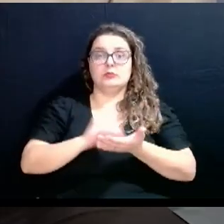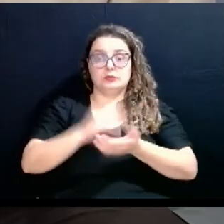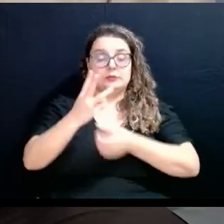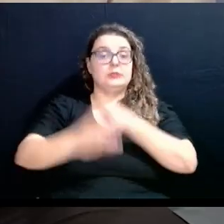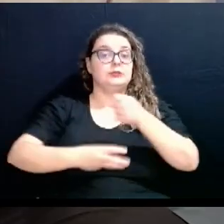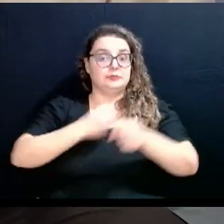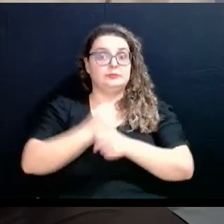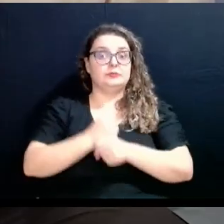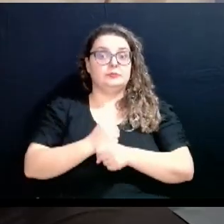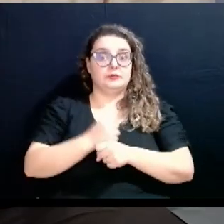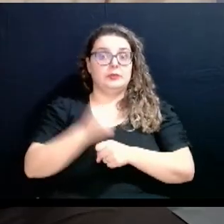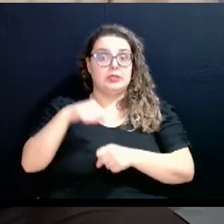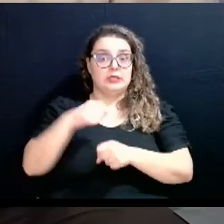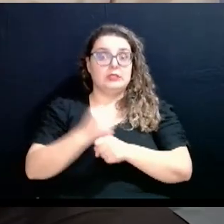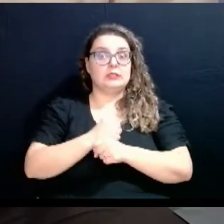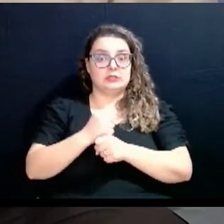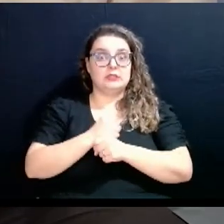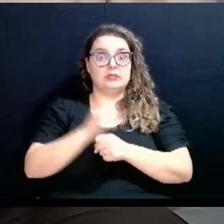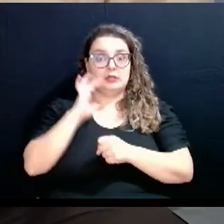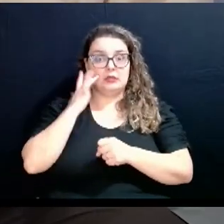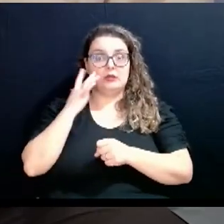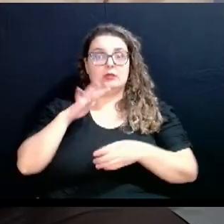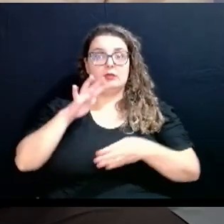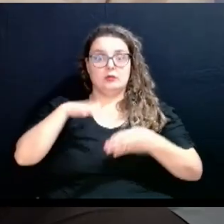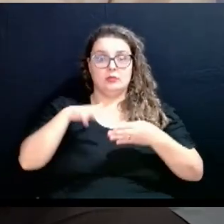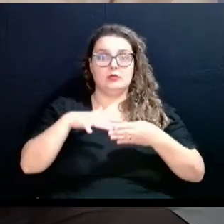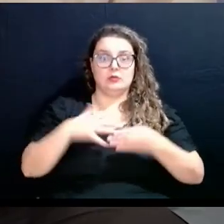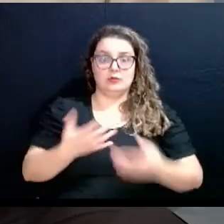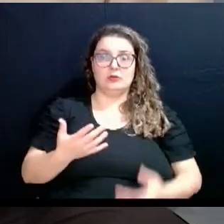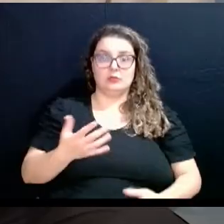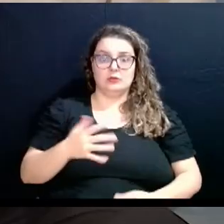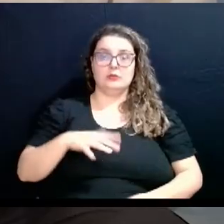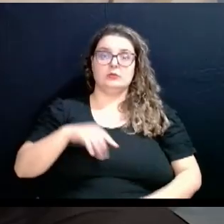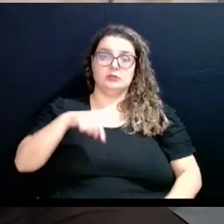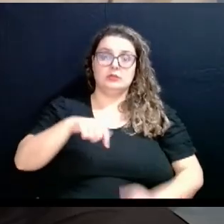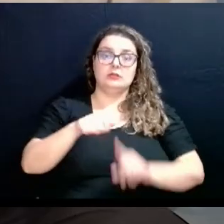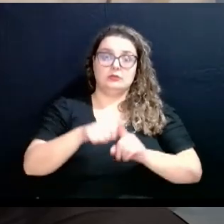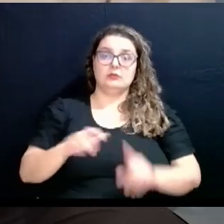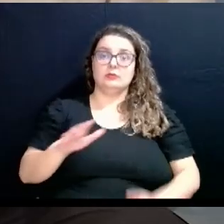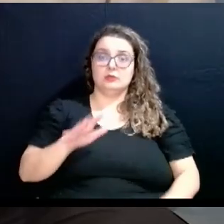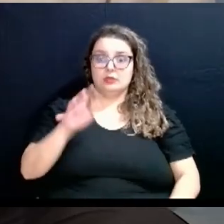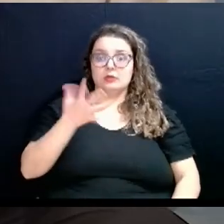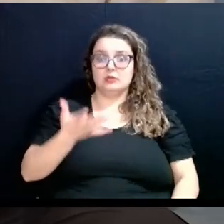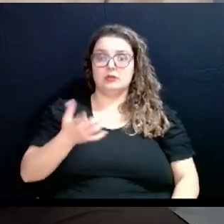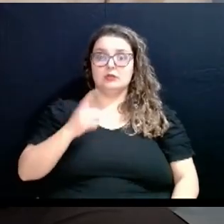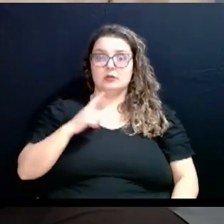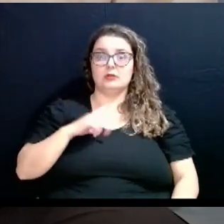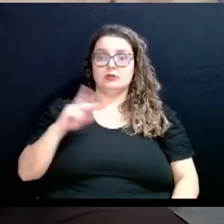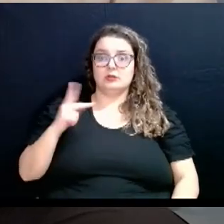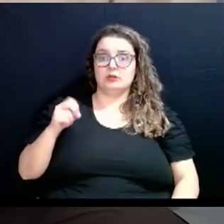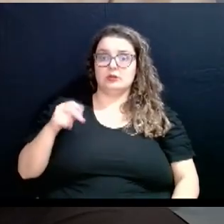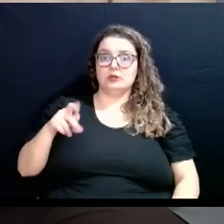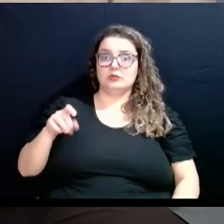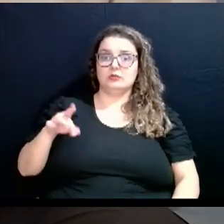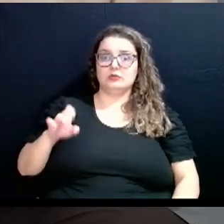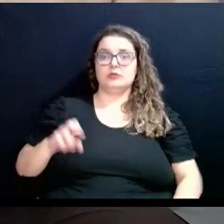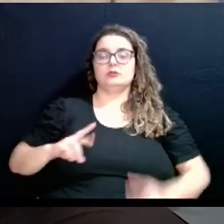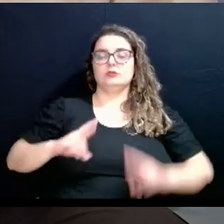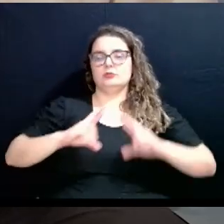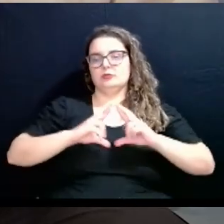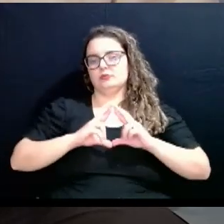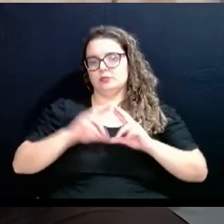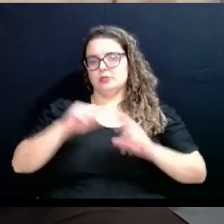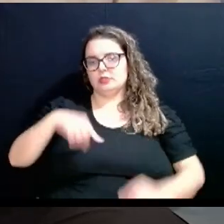3 anos. Esse ano, eu acho que a minha conta de luz agora desse mês vai ficar bem cara. Eu tive hóspede do Airbnb